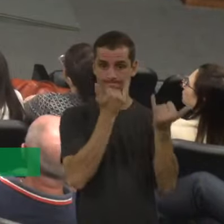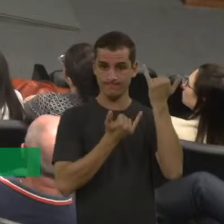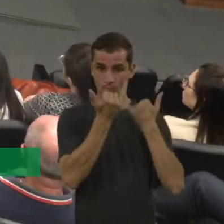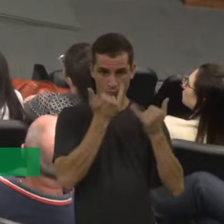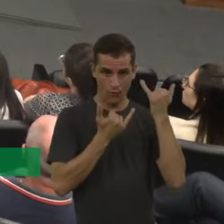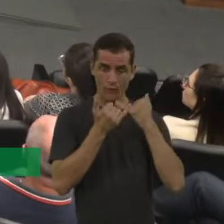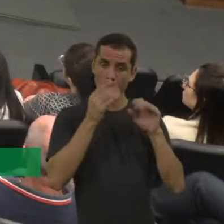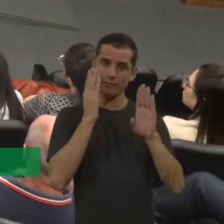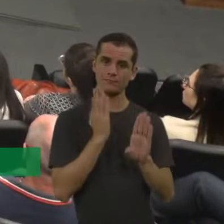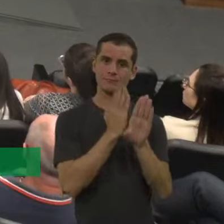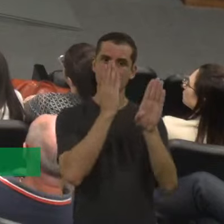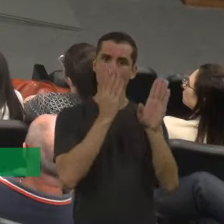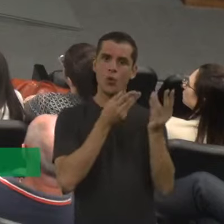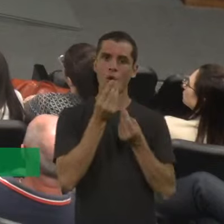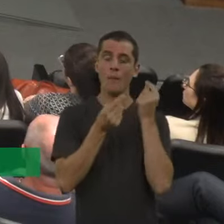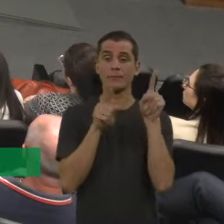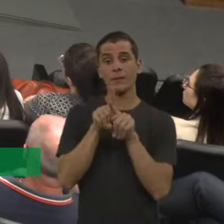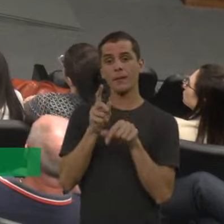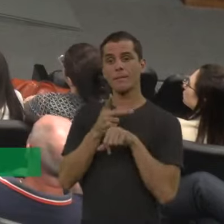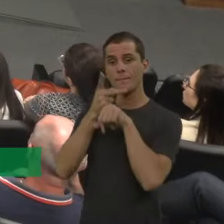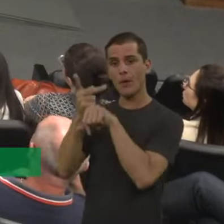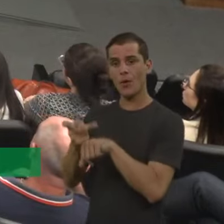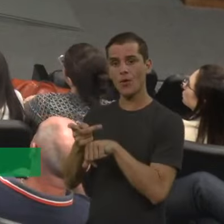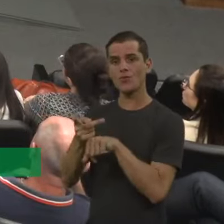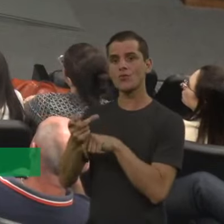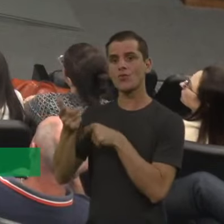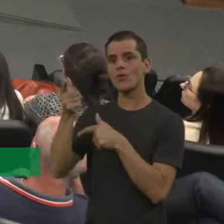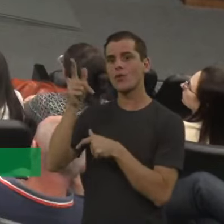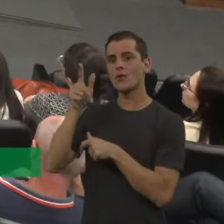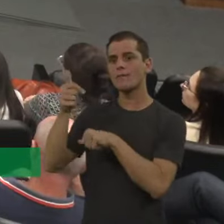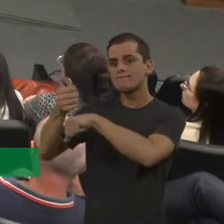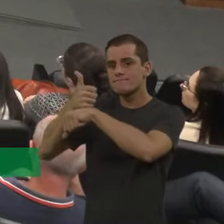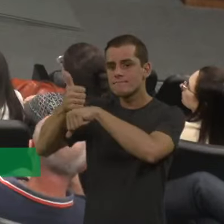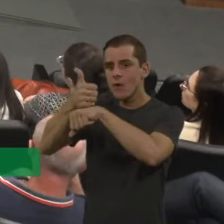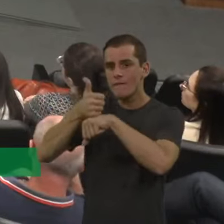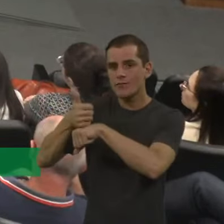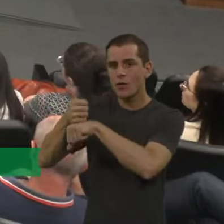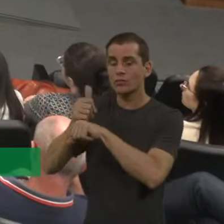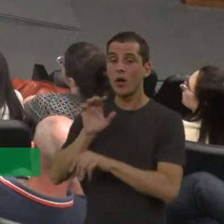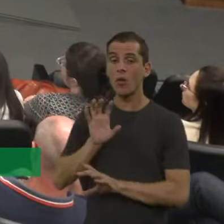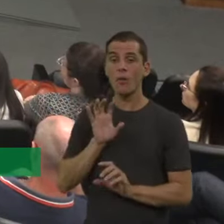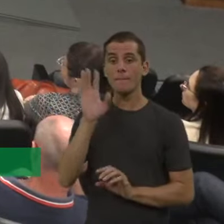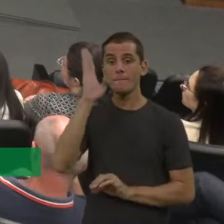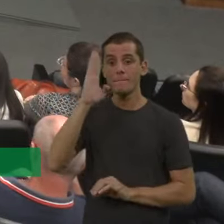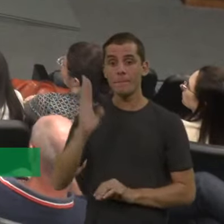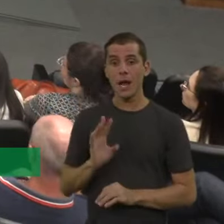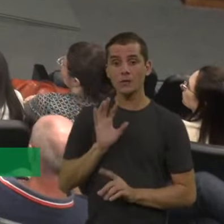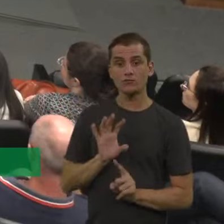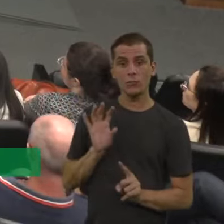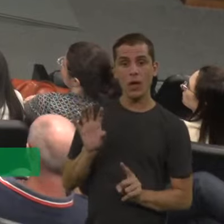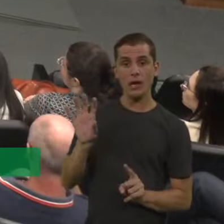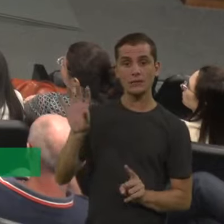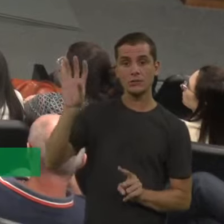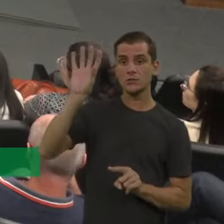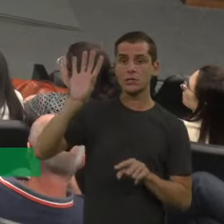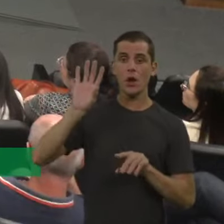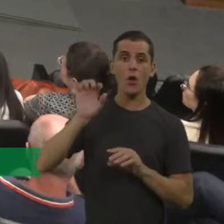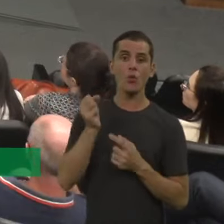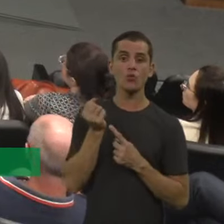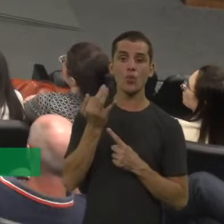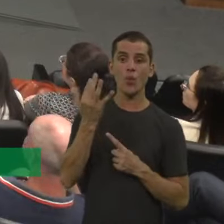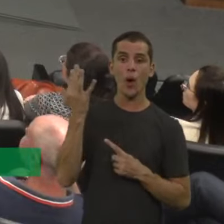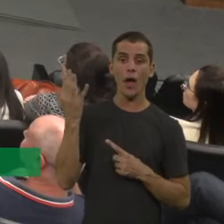diagnóstico, na busca de profissionais, porque ele está mostrando quais são os profissionais por região que podem atender. Então, é um site bem importante